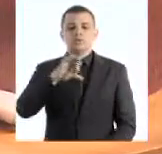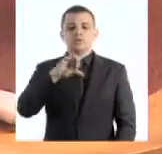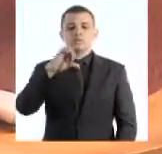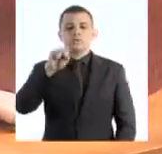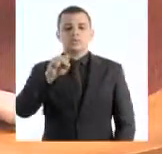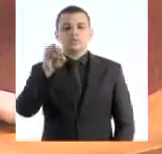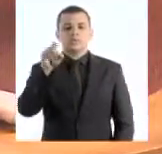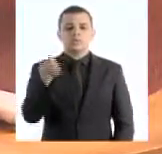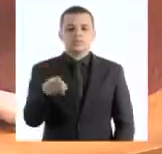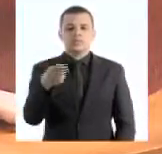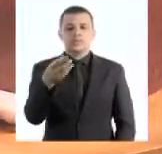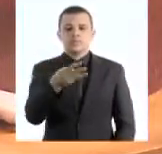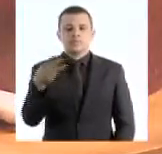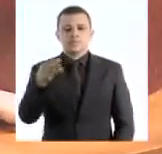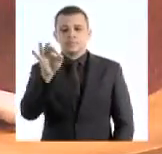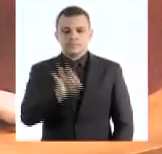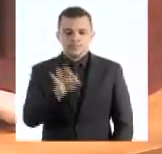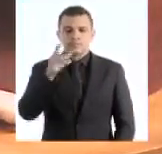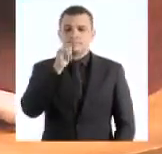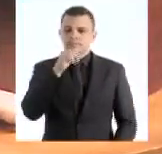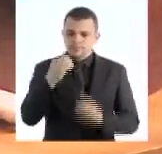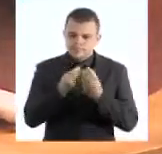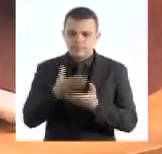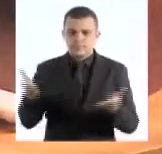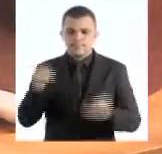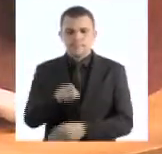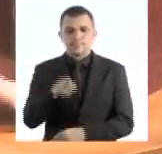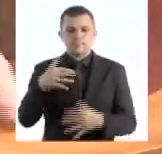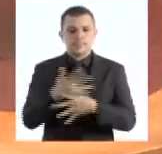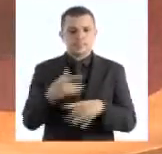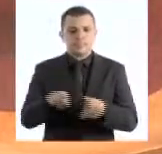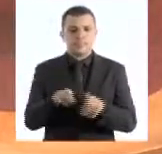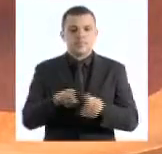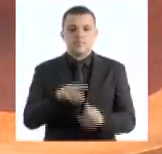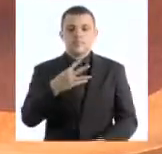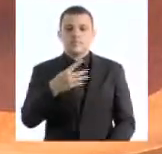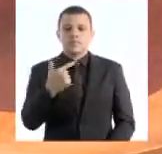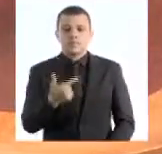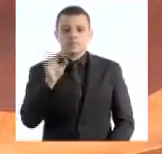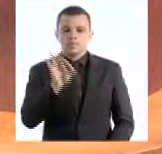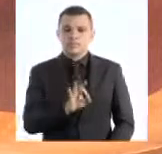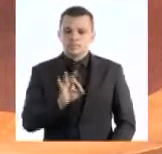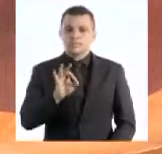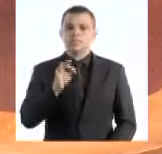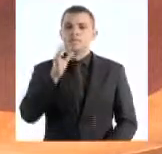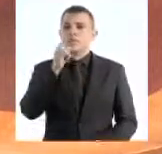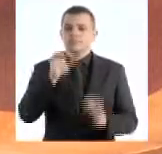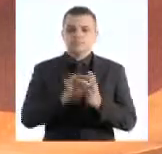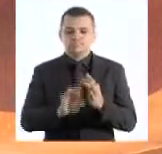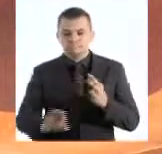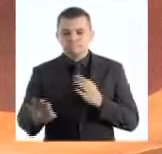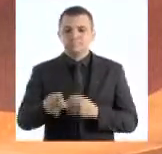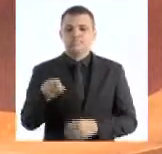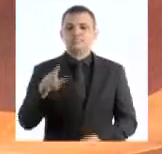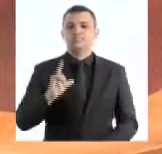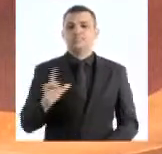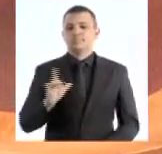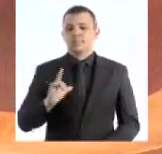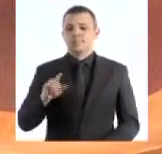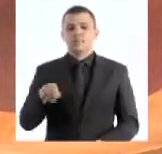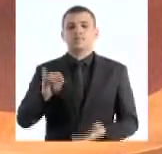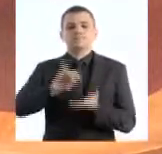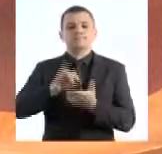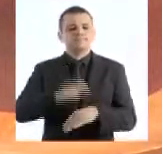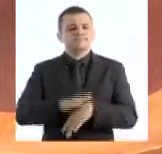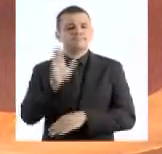e 68,42% de esgoto. Ou seja, é uma das capitais que mais investe em saneamento no país, ou talvez a que